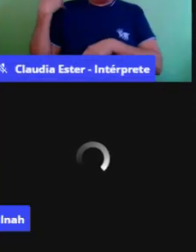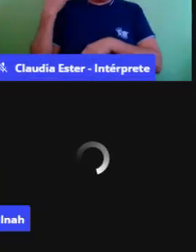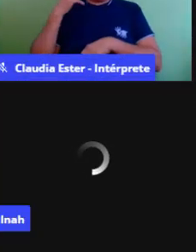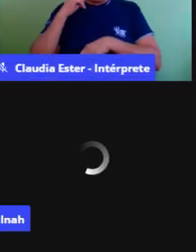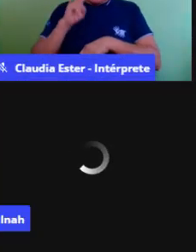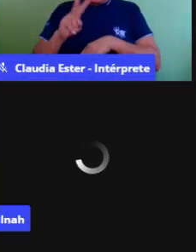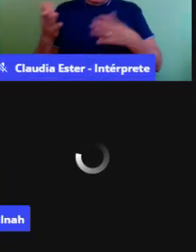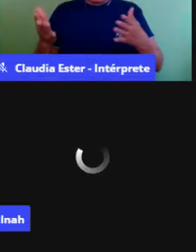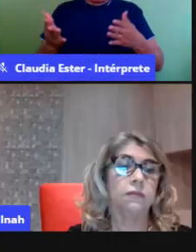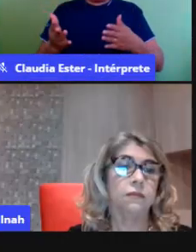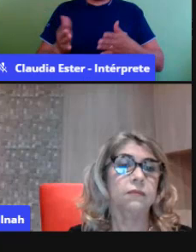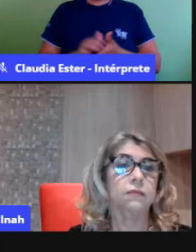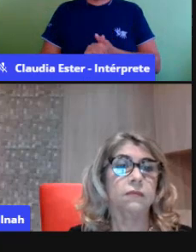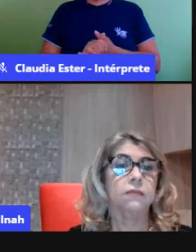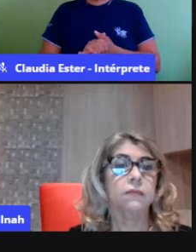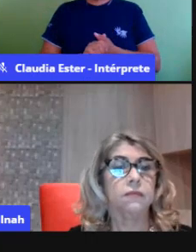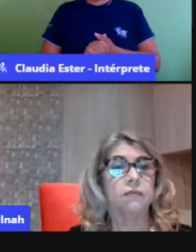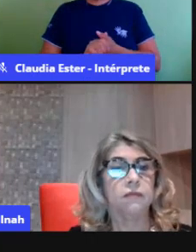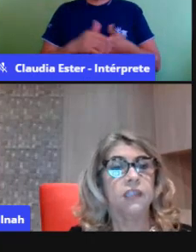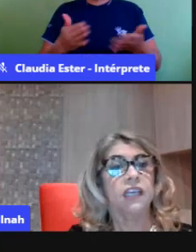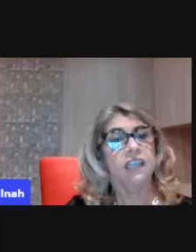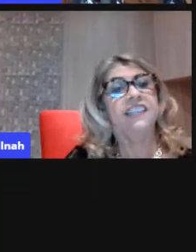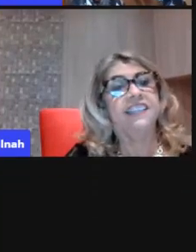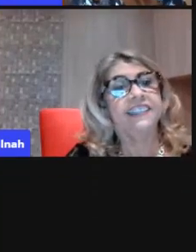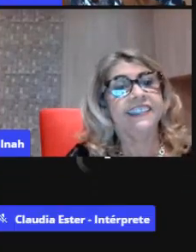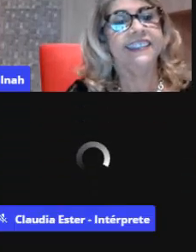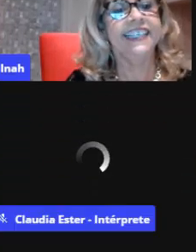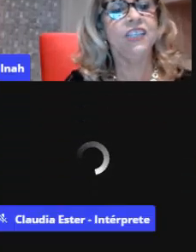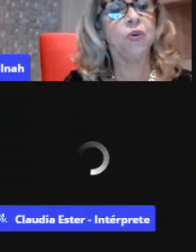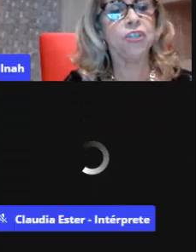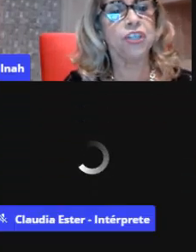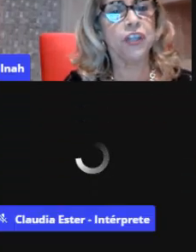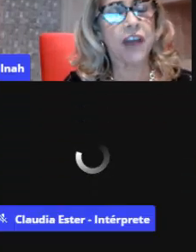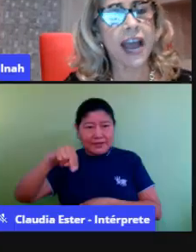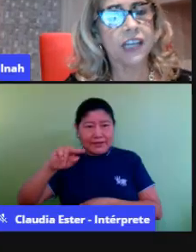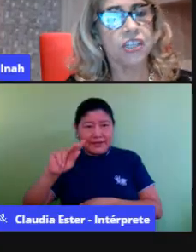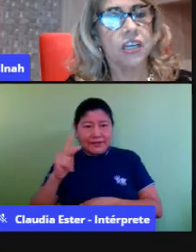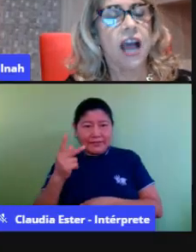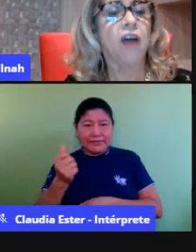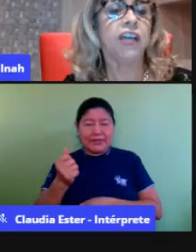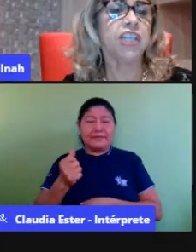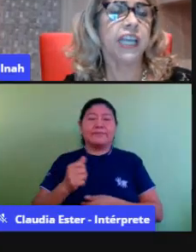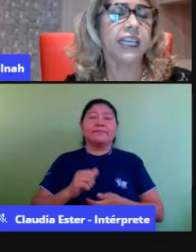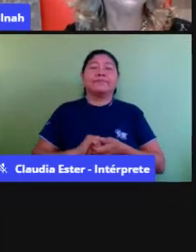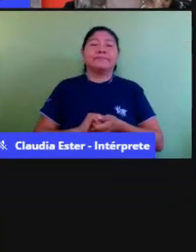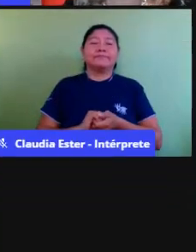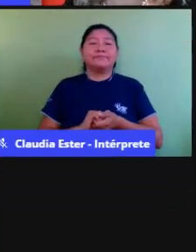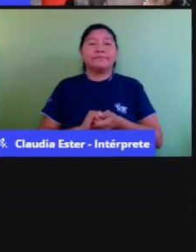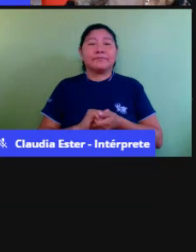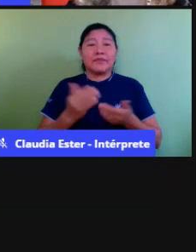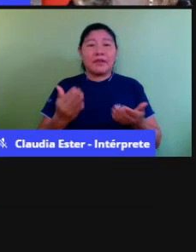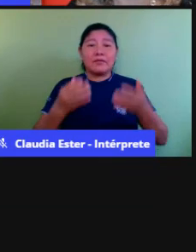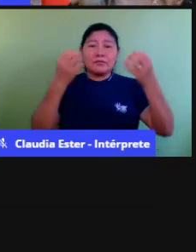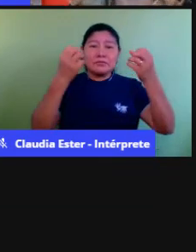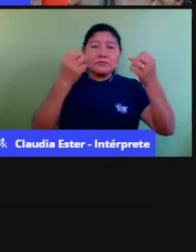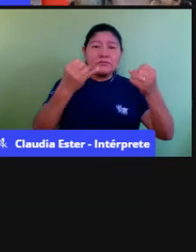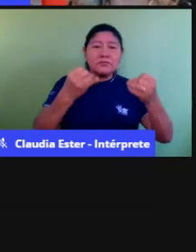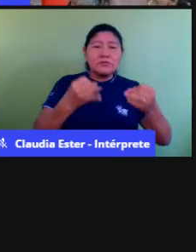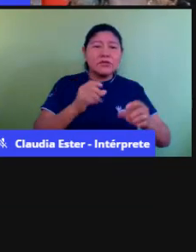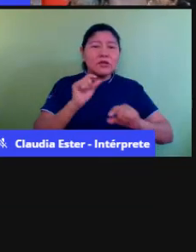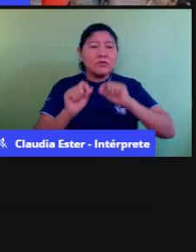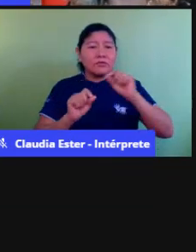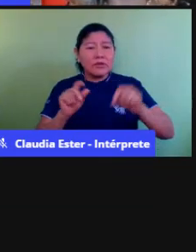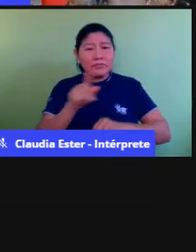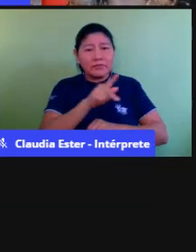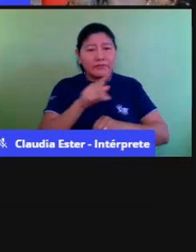Agora, a Iná dá continuidade. Dando continuidade ao que a Jaqueline estava falando das linguagens